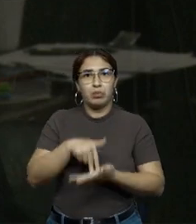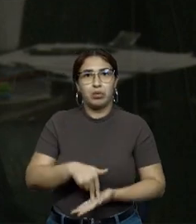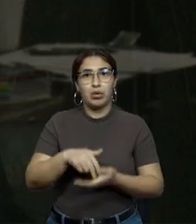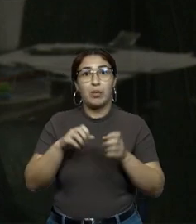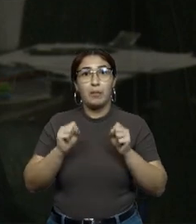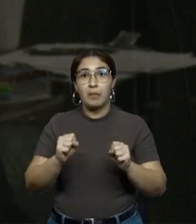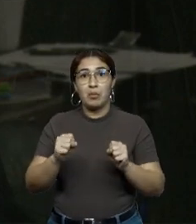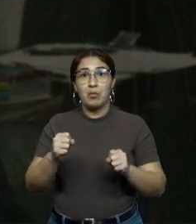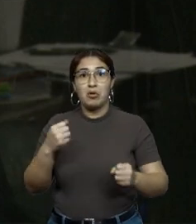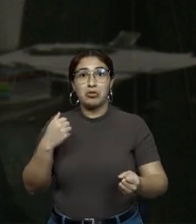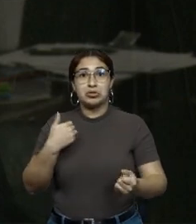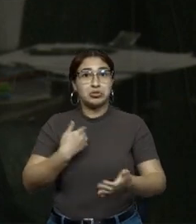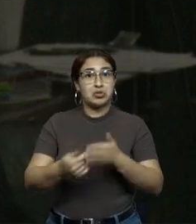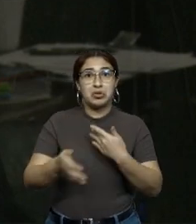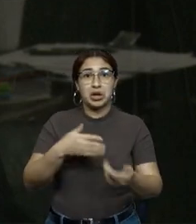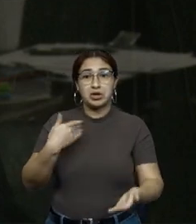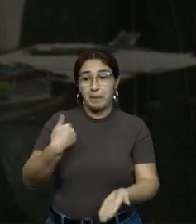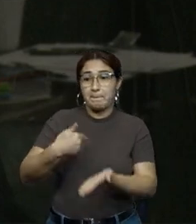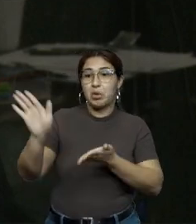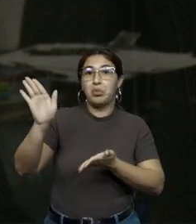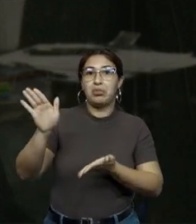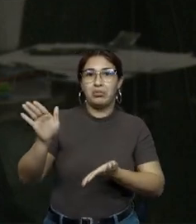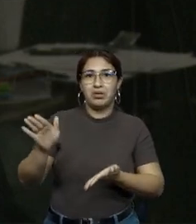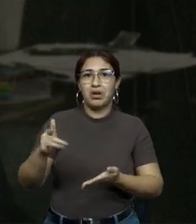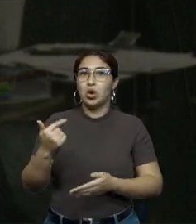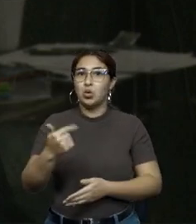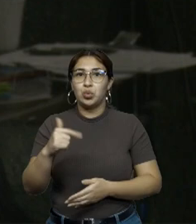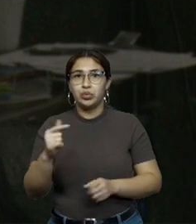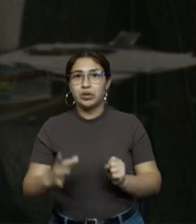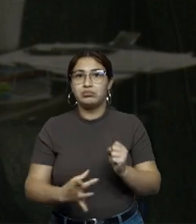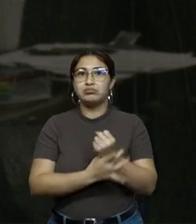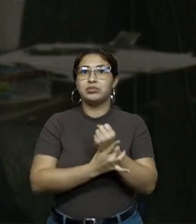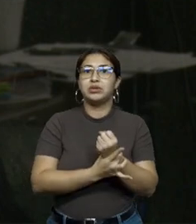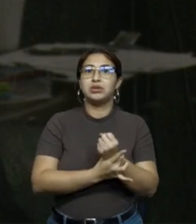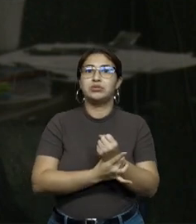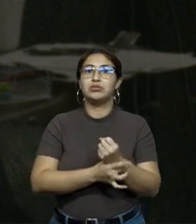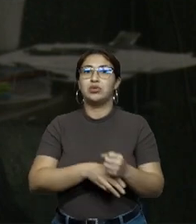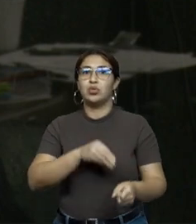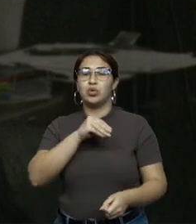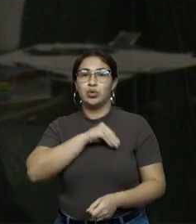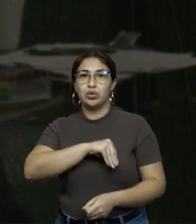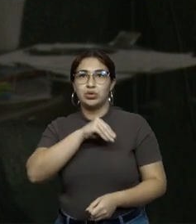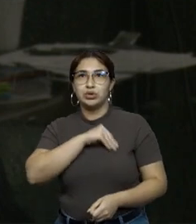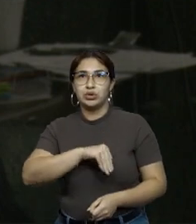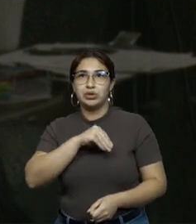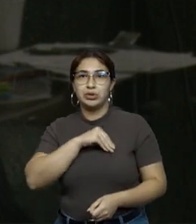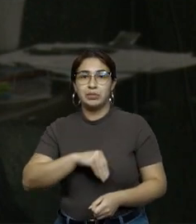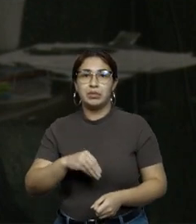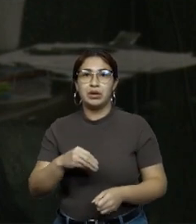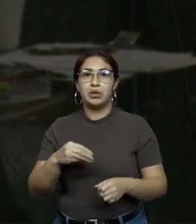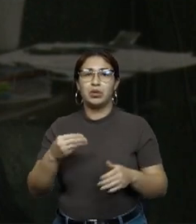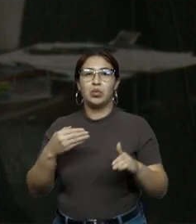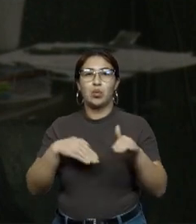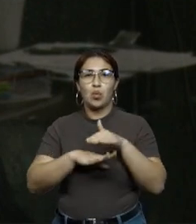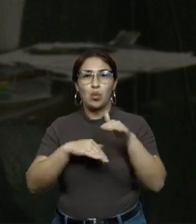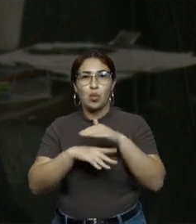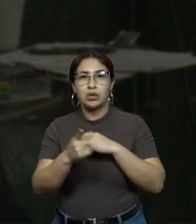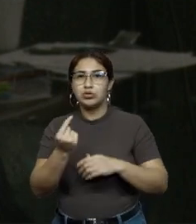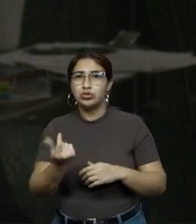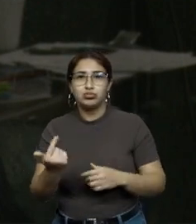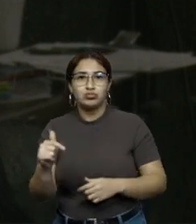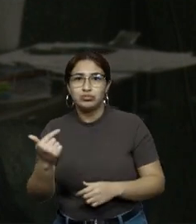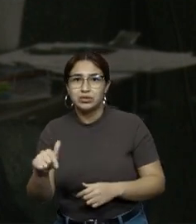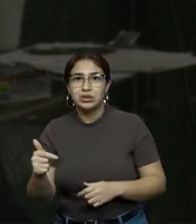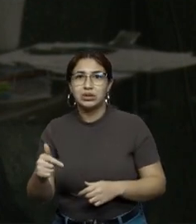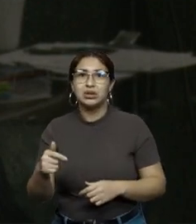sumariamente demitido não tem seguro desemprego Não tem fundo de garantia sai com a mão na frente e outra atrás Isso é uma baita de uma